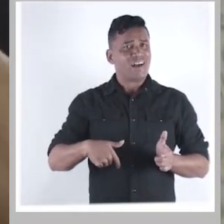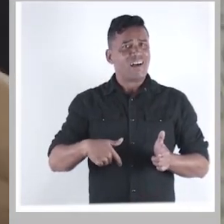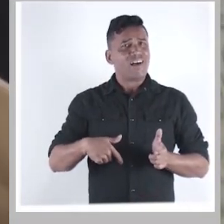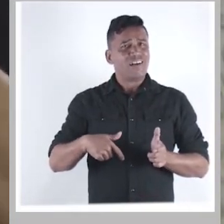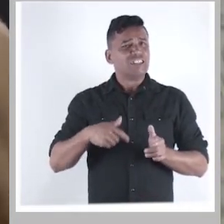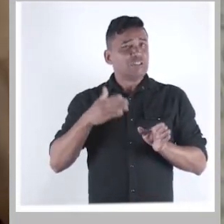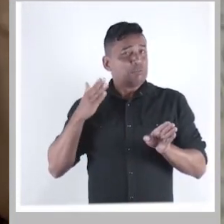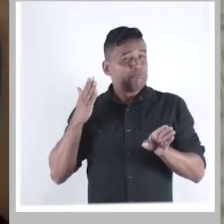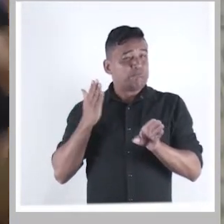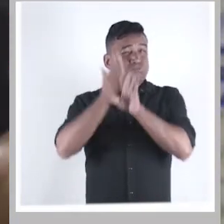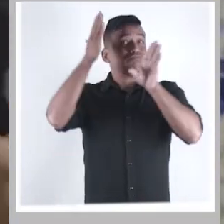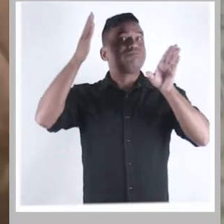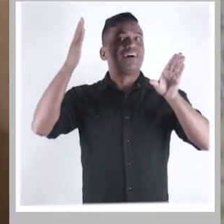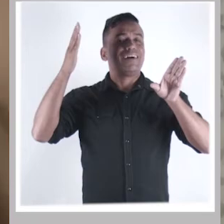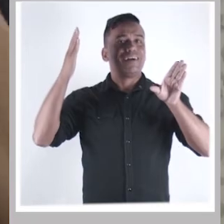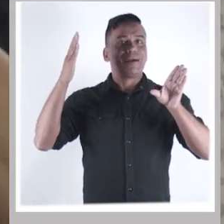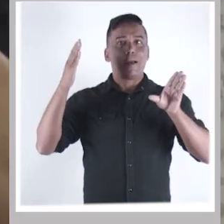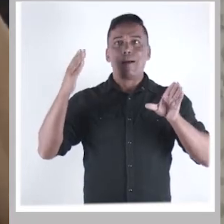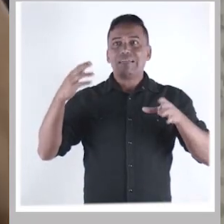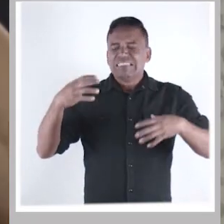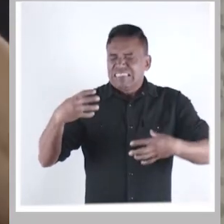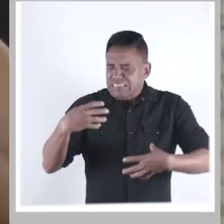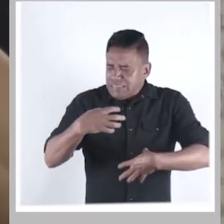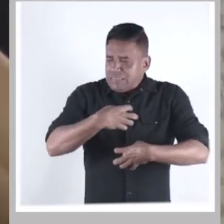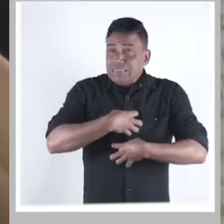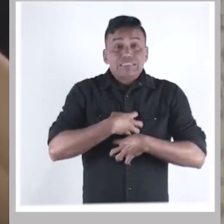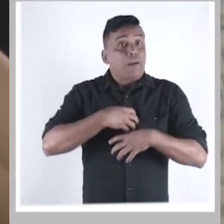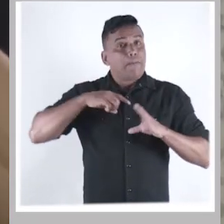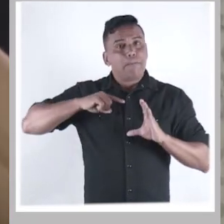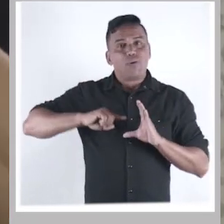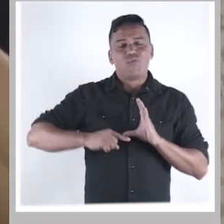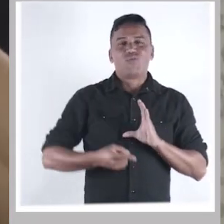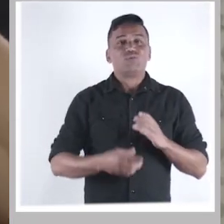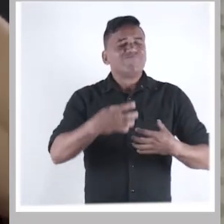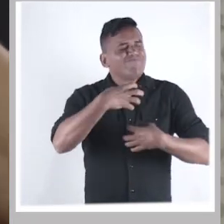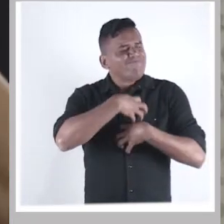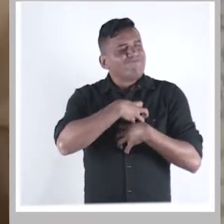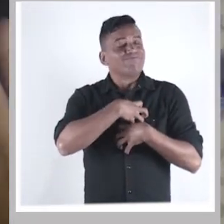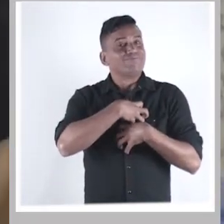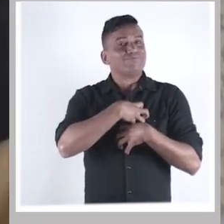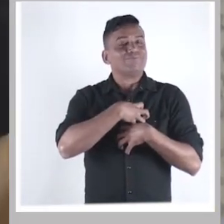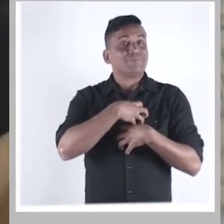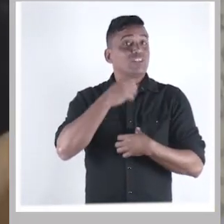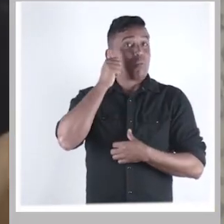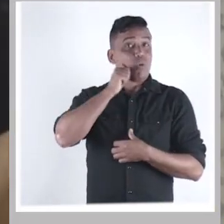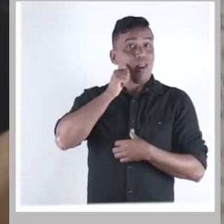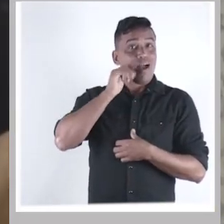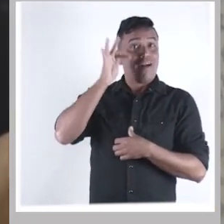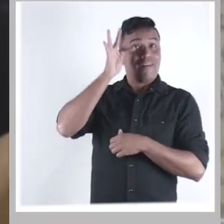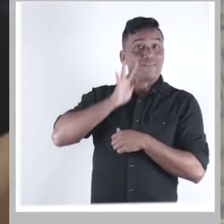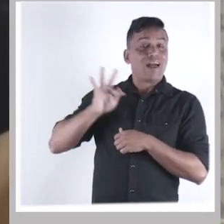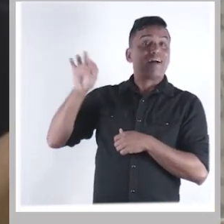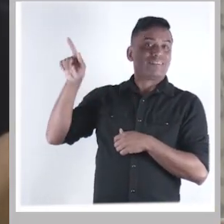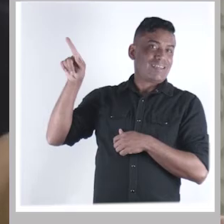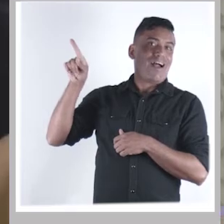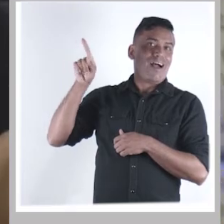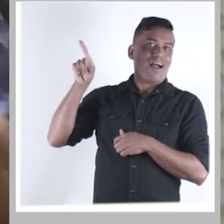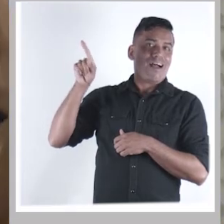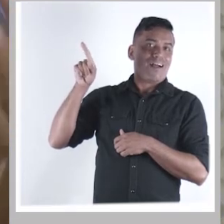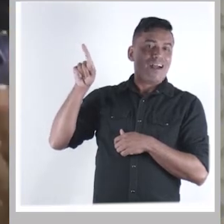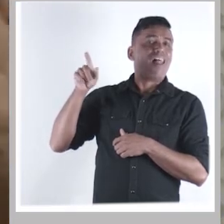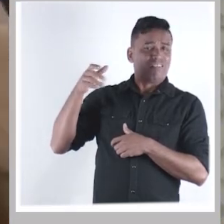Nos impacta, é uma palavra que nos atravessa, né? Porque a Françoise Egat tem toda a